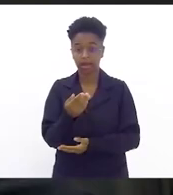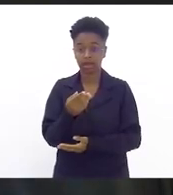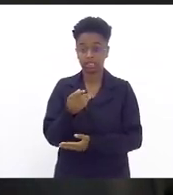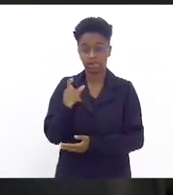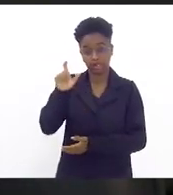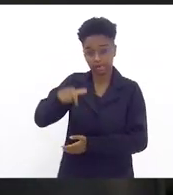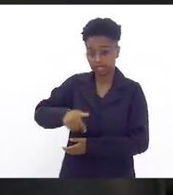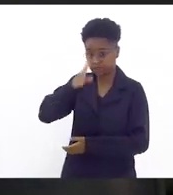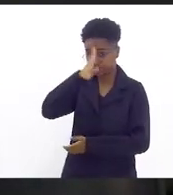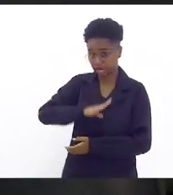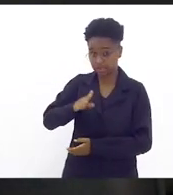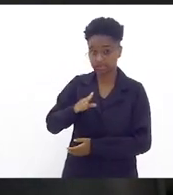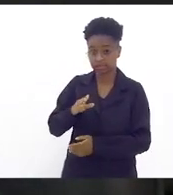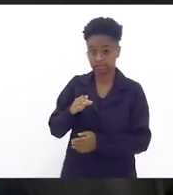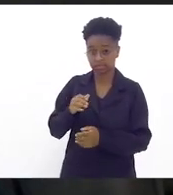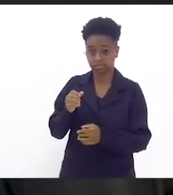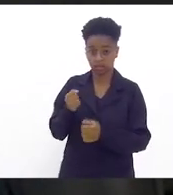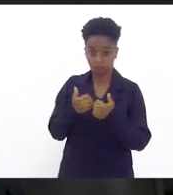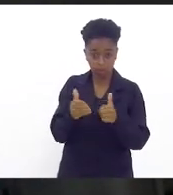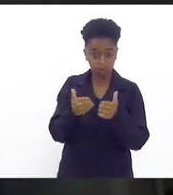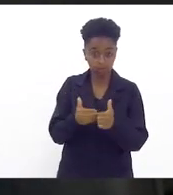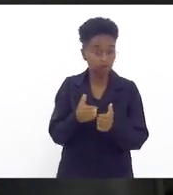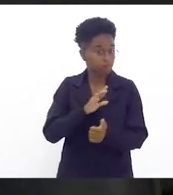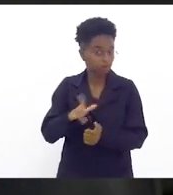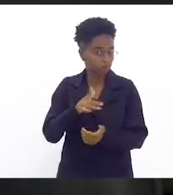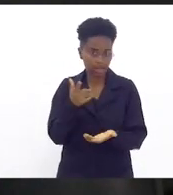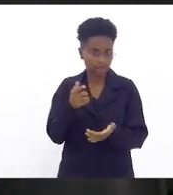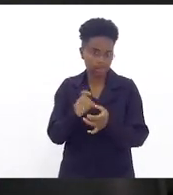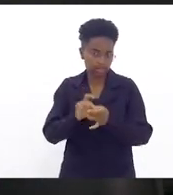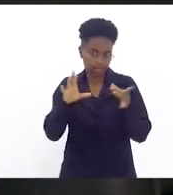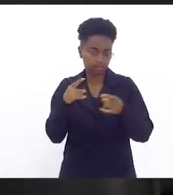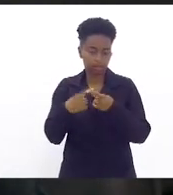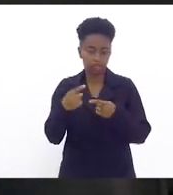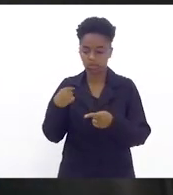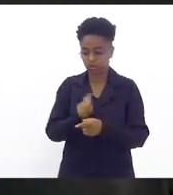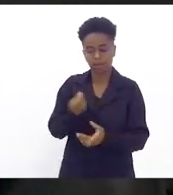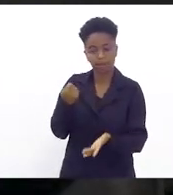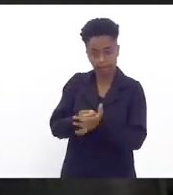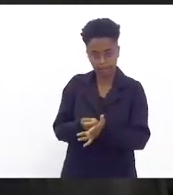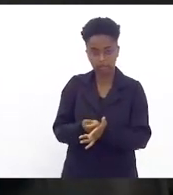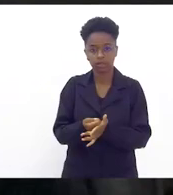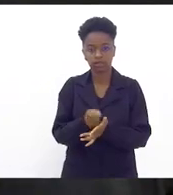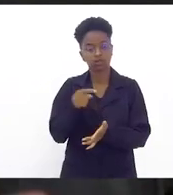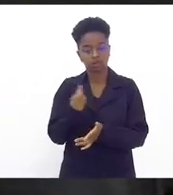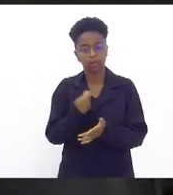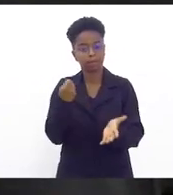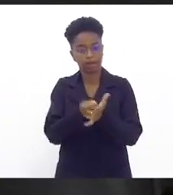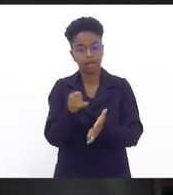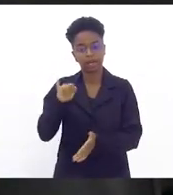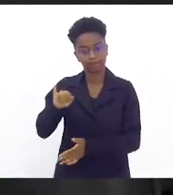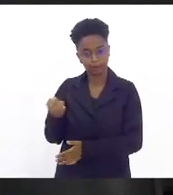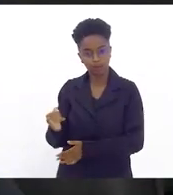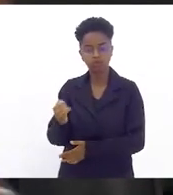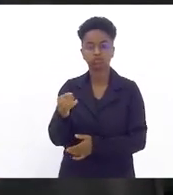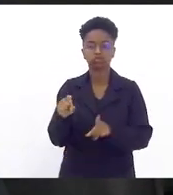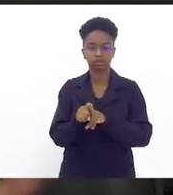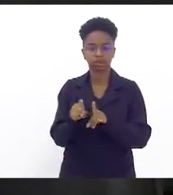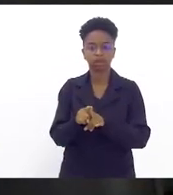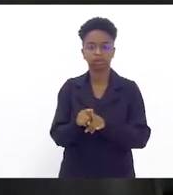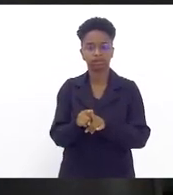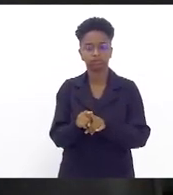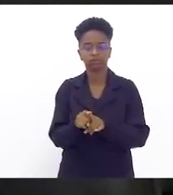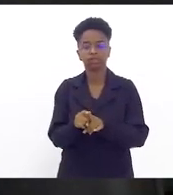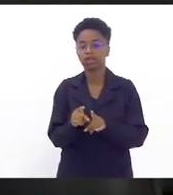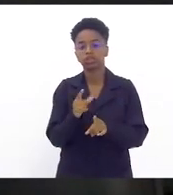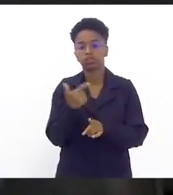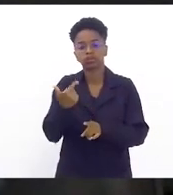passe não é livre a gente na verdade tá pagando porque a gente paga Através de outros impostos subsídios e não garante